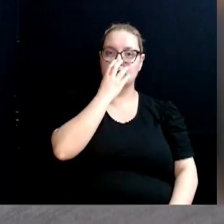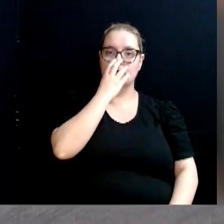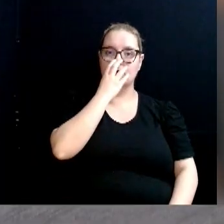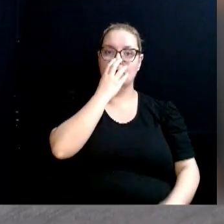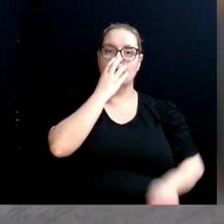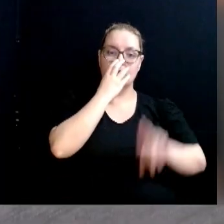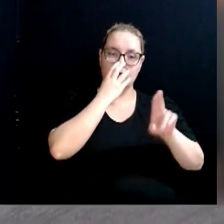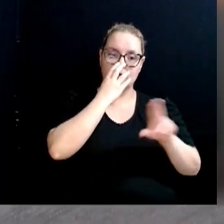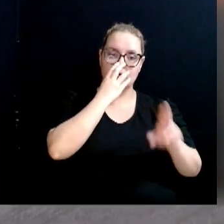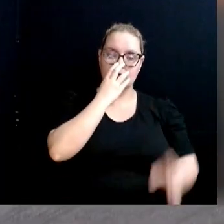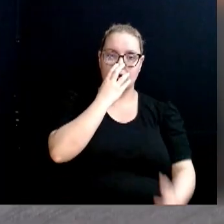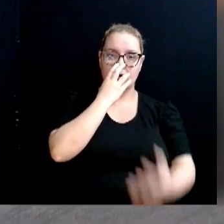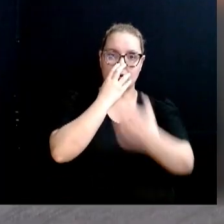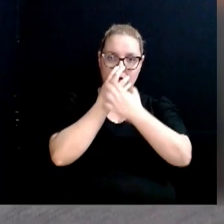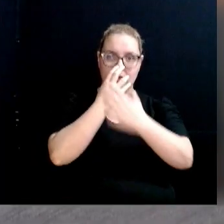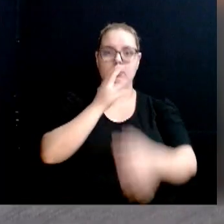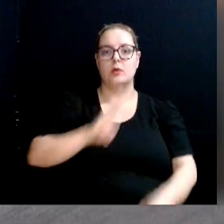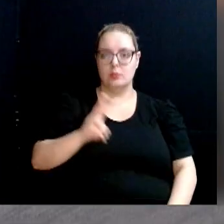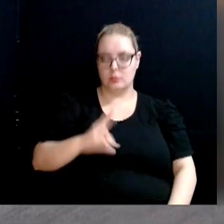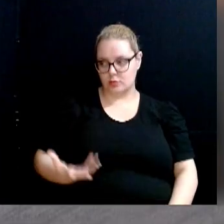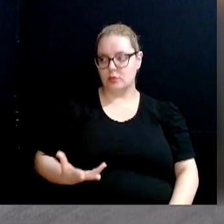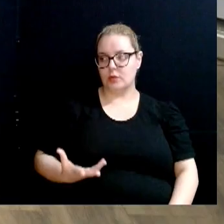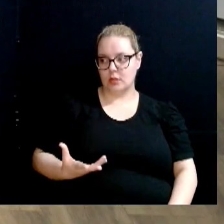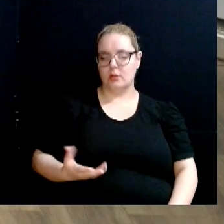de usufruir do espaço público.